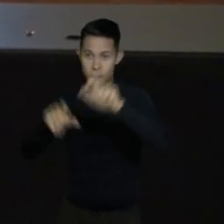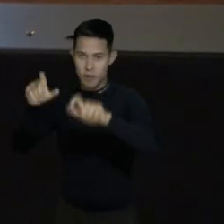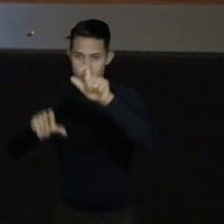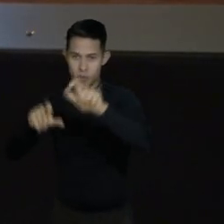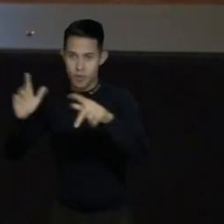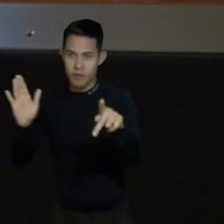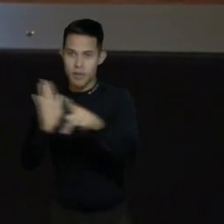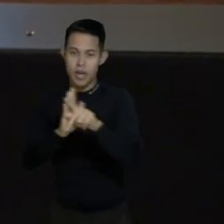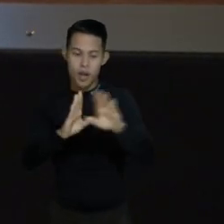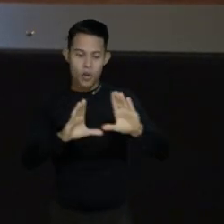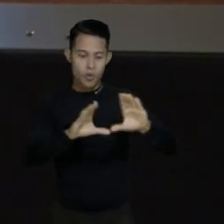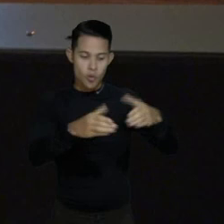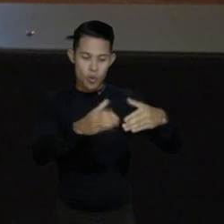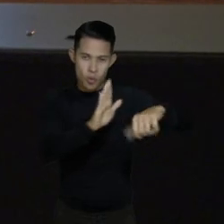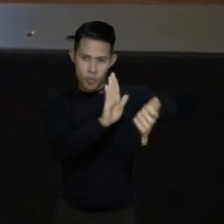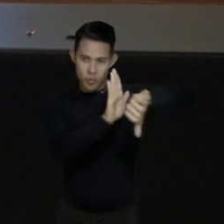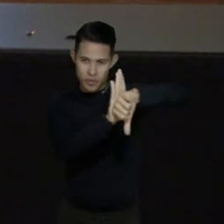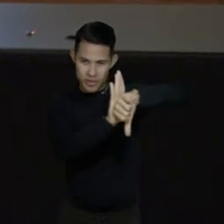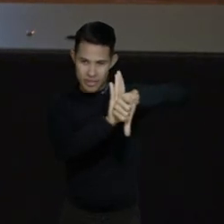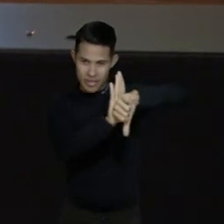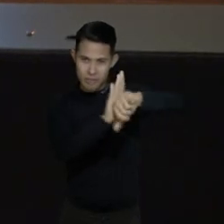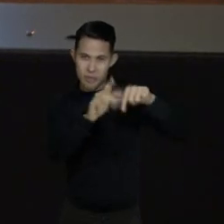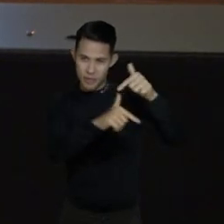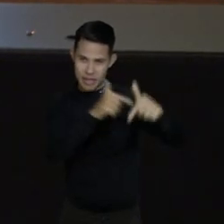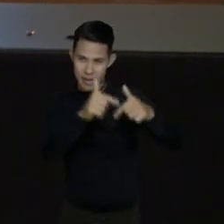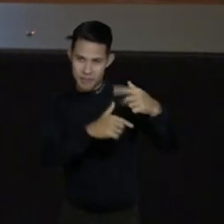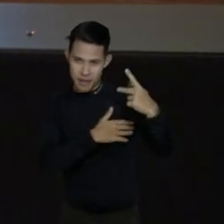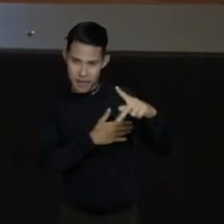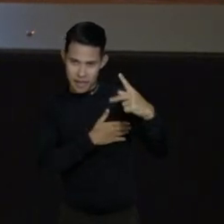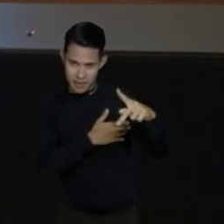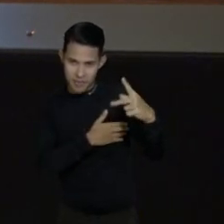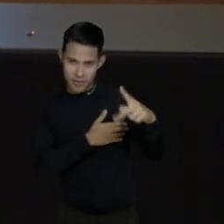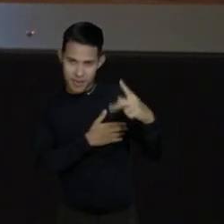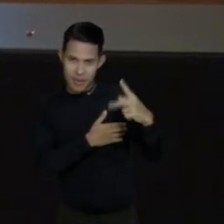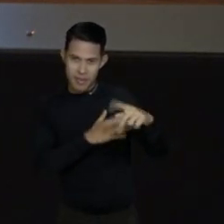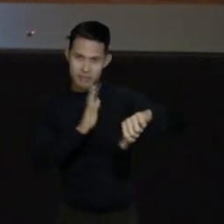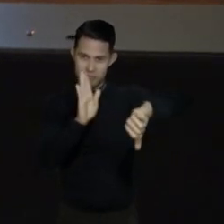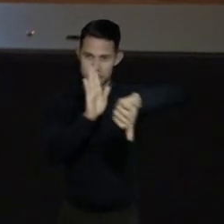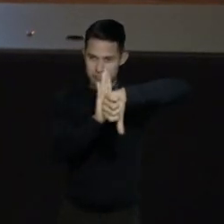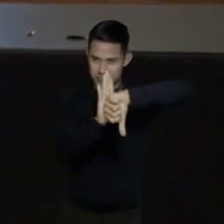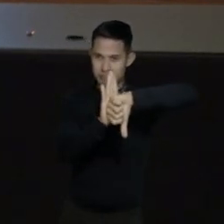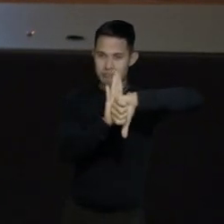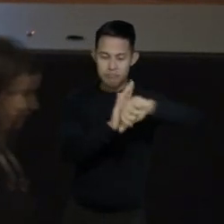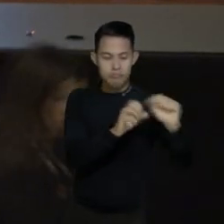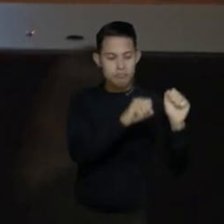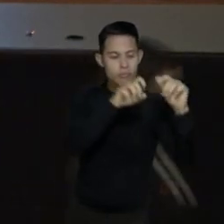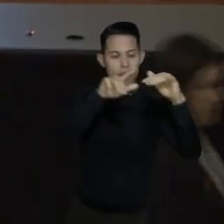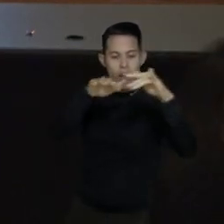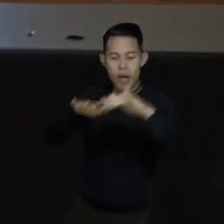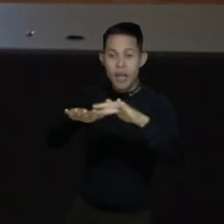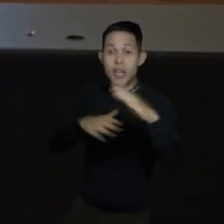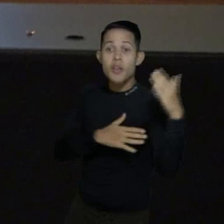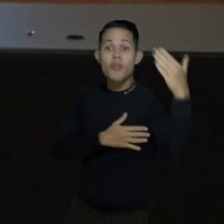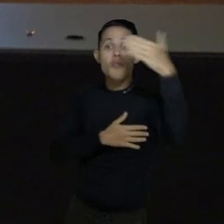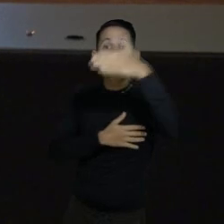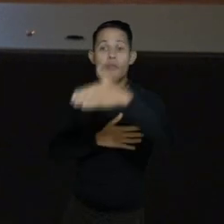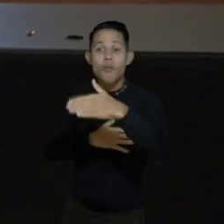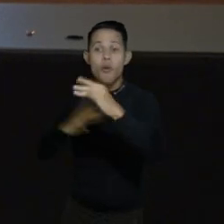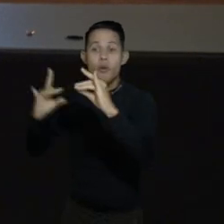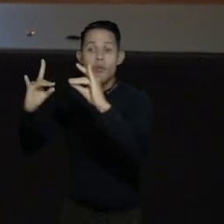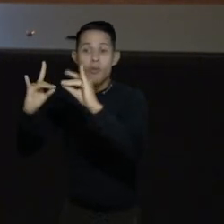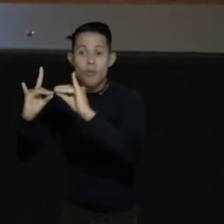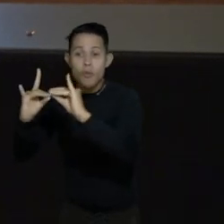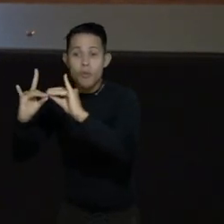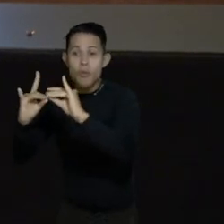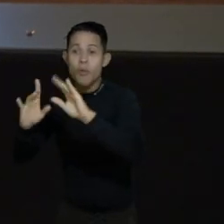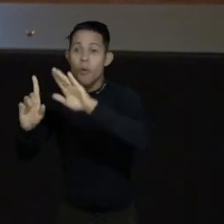na qual ele trabalhava é um trabalho o crime e eles foram fazer uma homenagem porque ele era